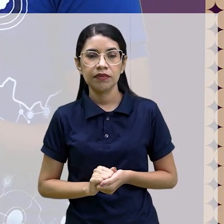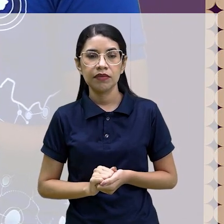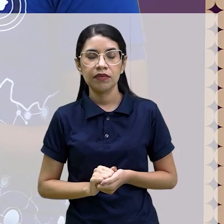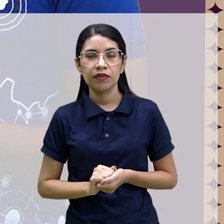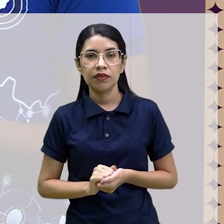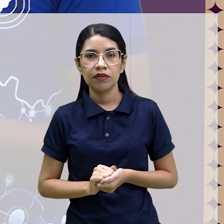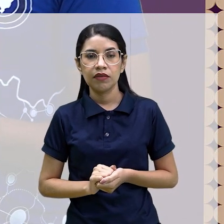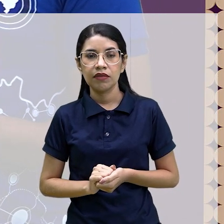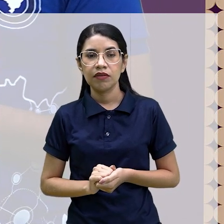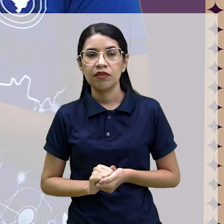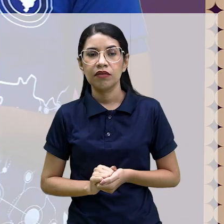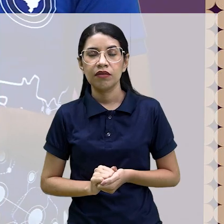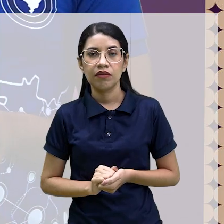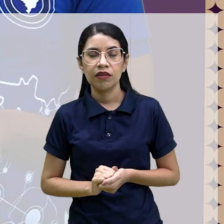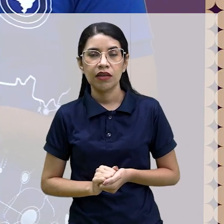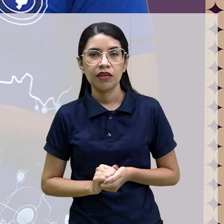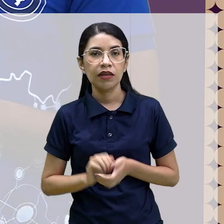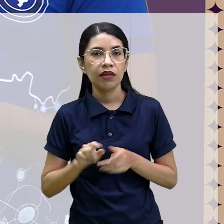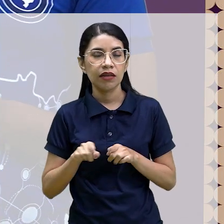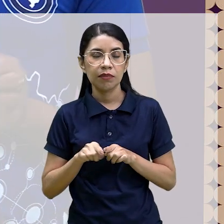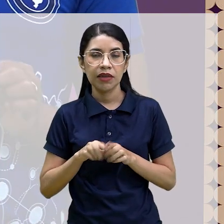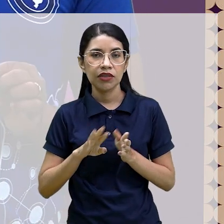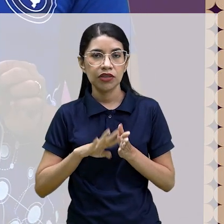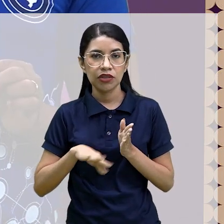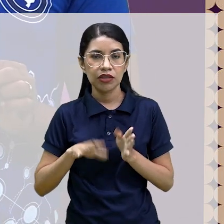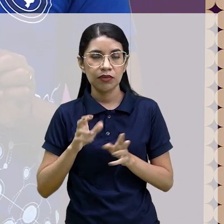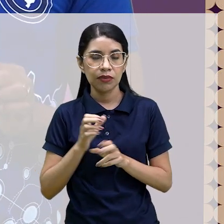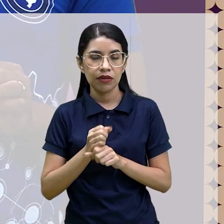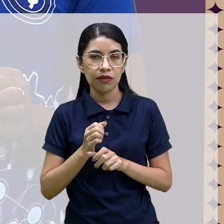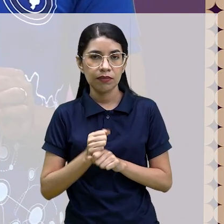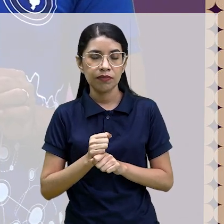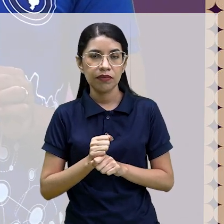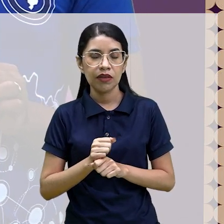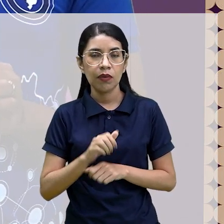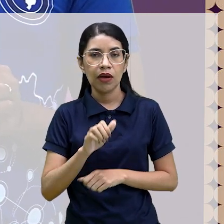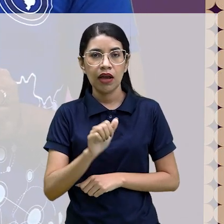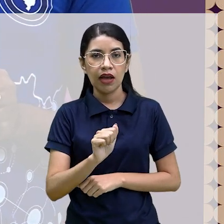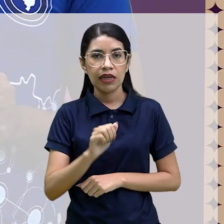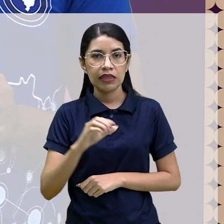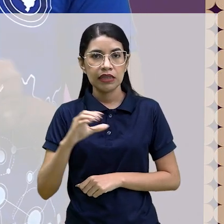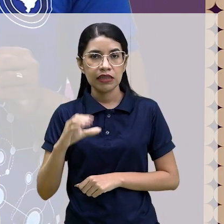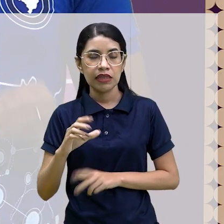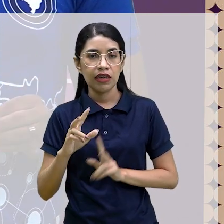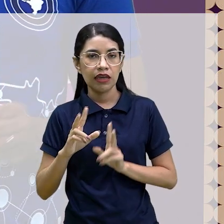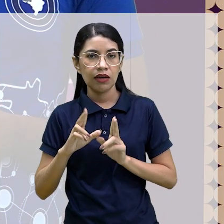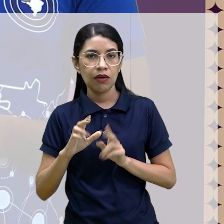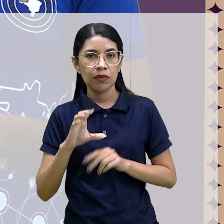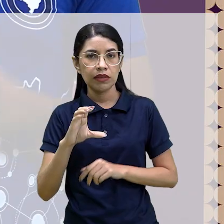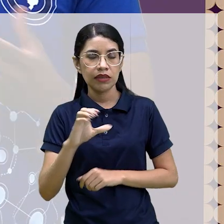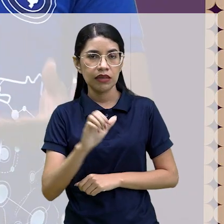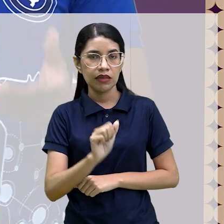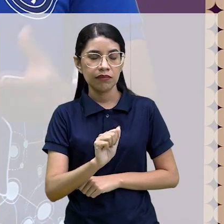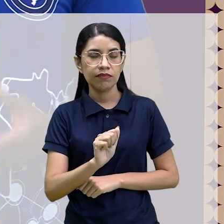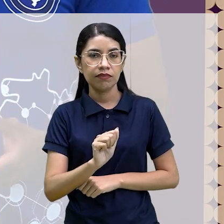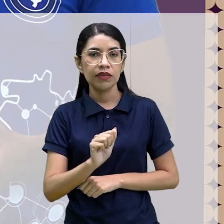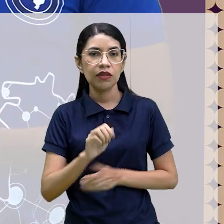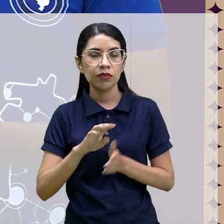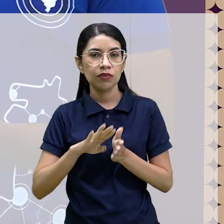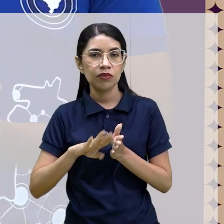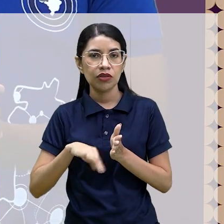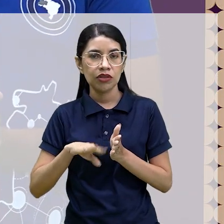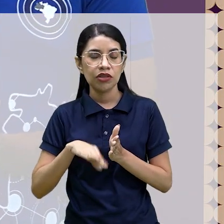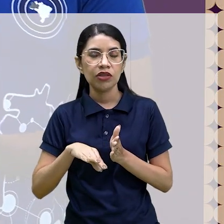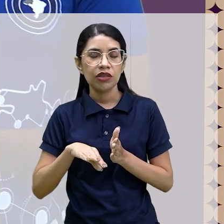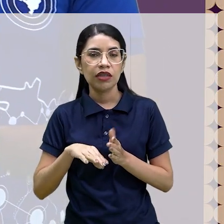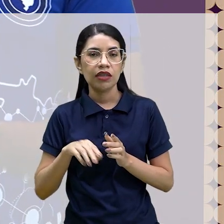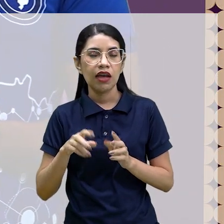nem o lado AG, já não conta. E a diagonal AC é a mesma diagonal CA. Então, por isso que